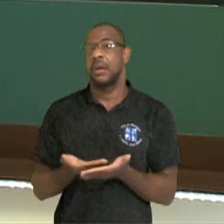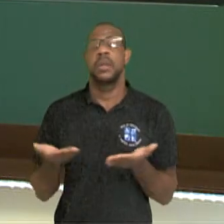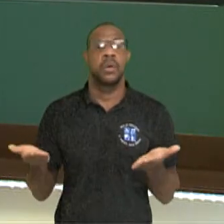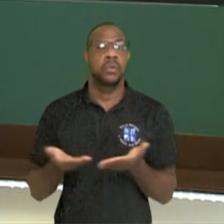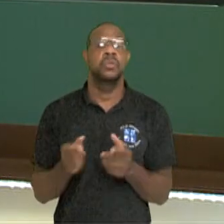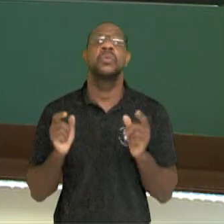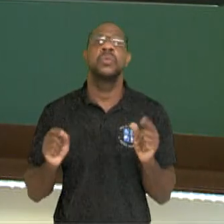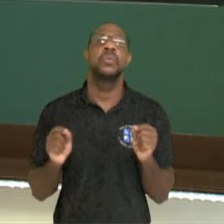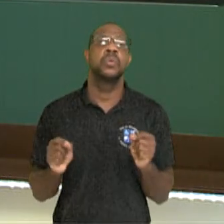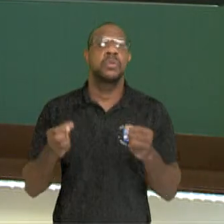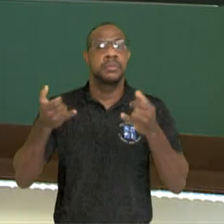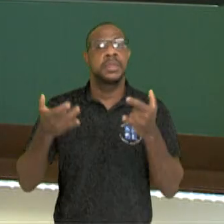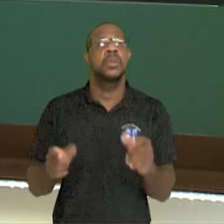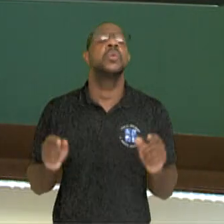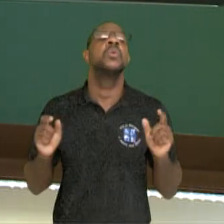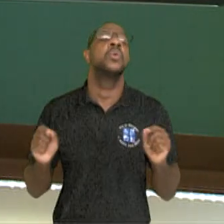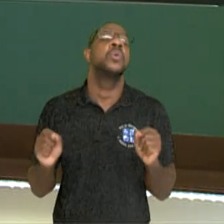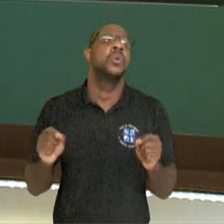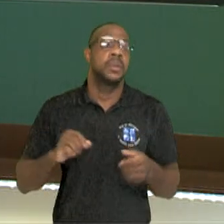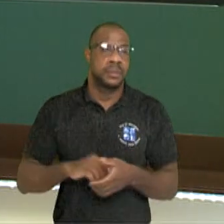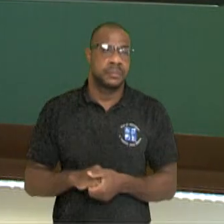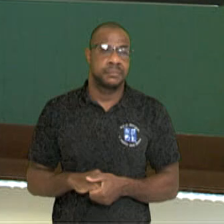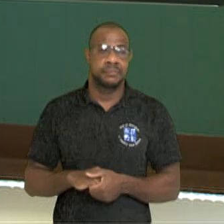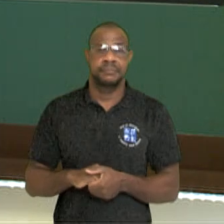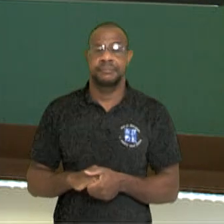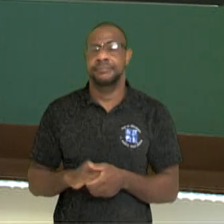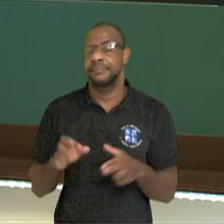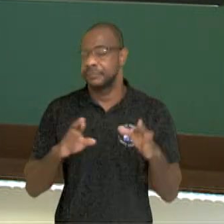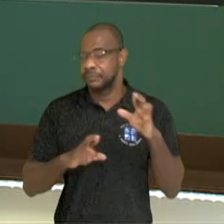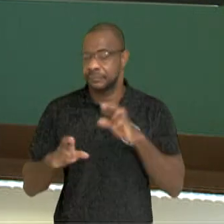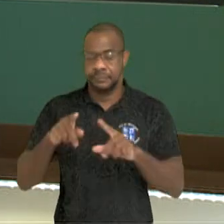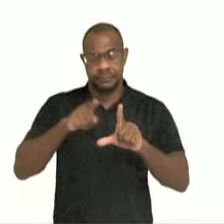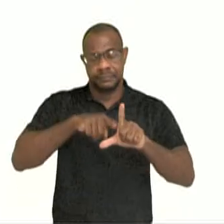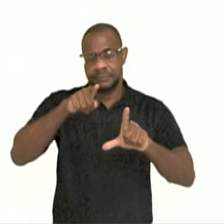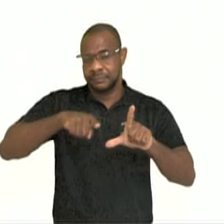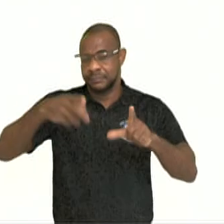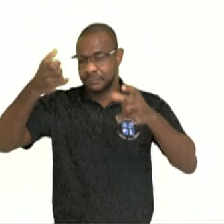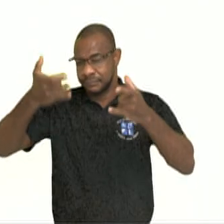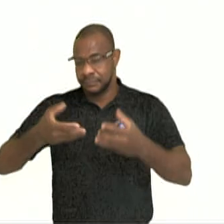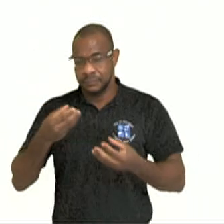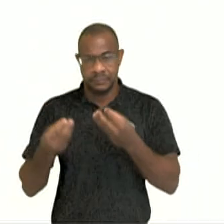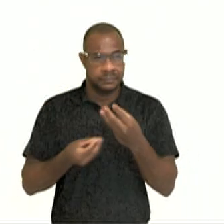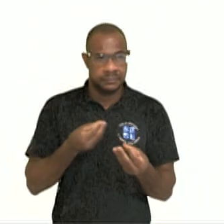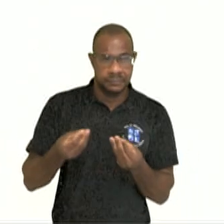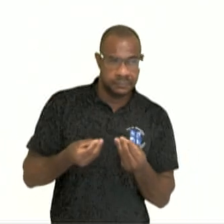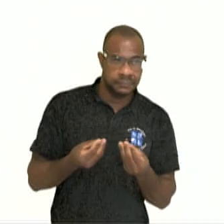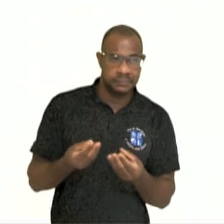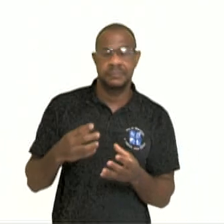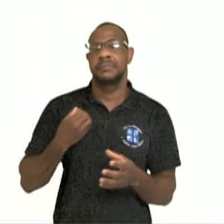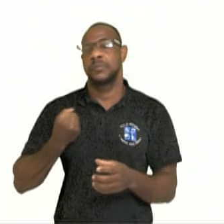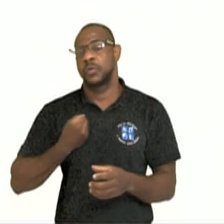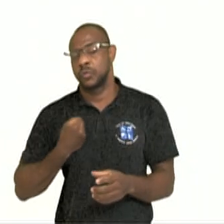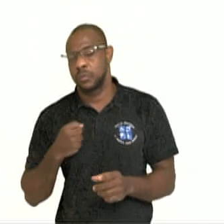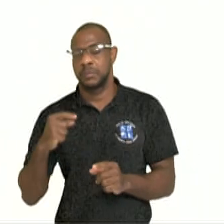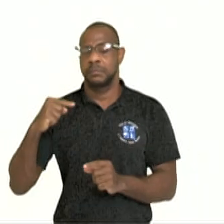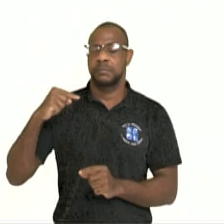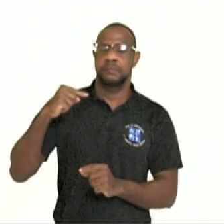hoje nós falamos sobre a análise de gráficos, incluindo os números